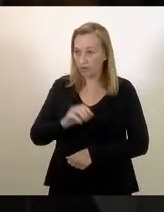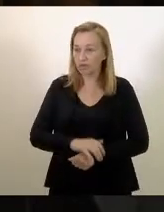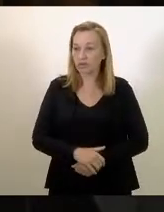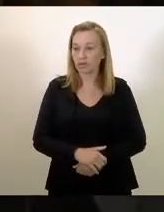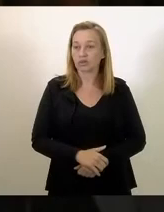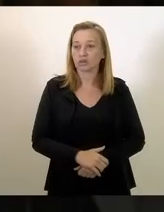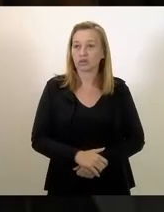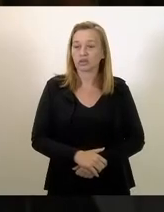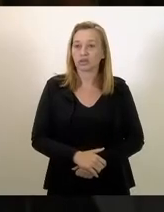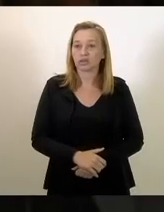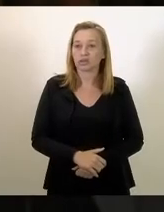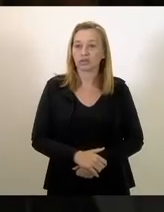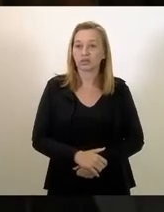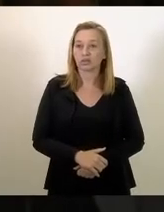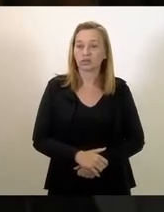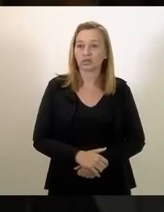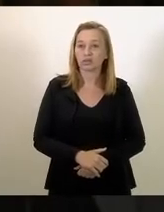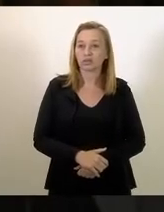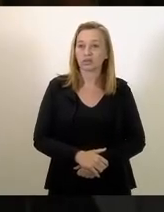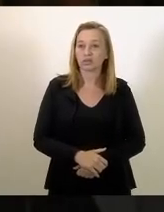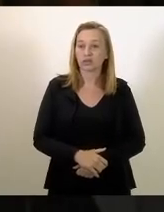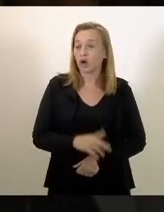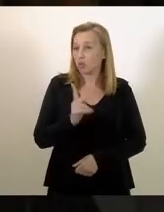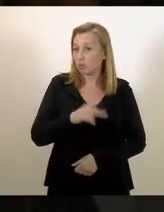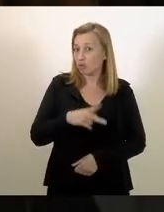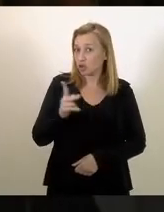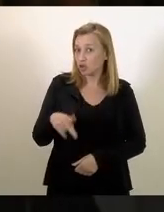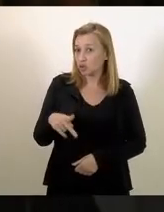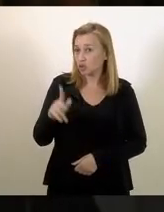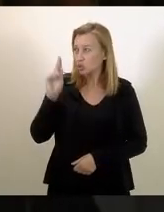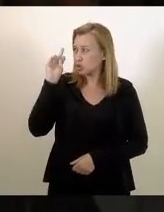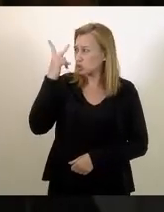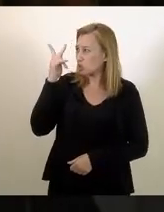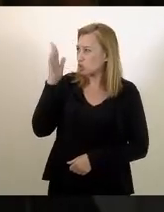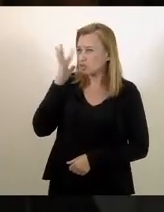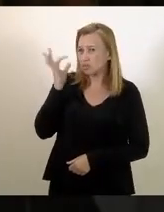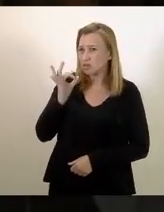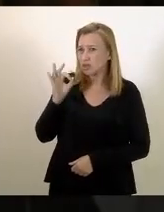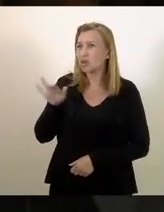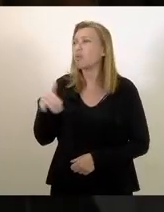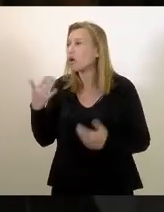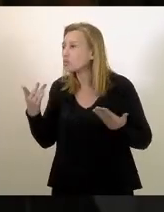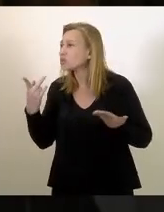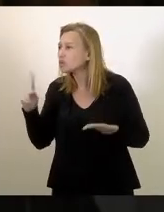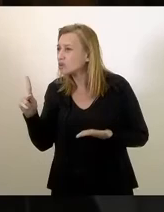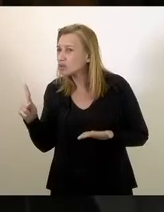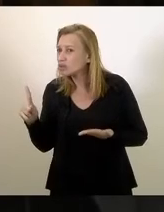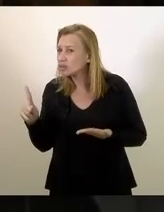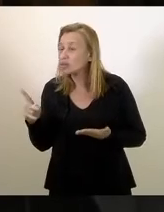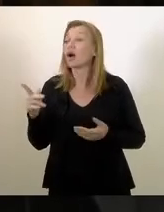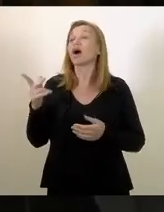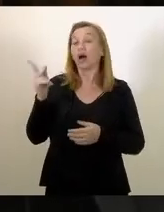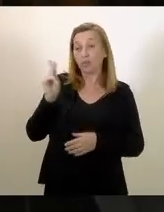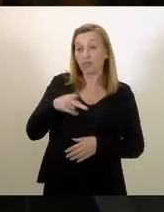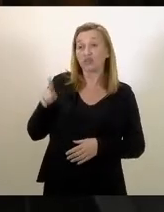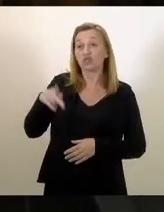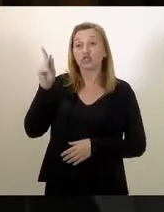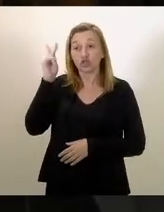senhor é sociólogo ou professor de história não me lembro professor de história